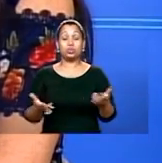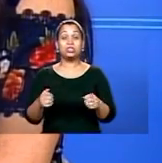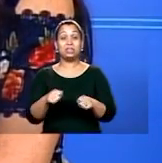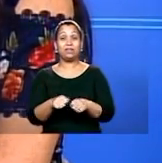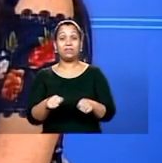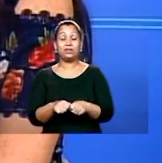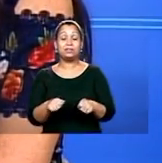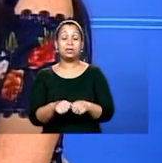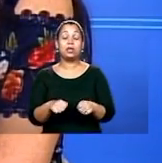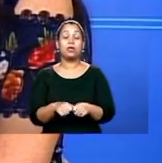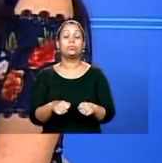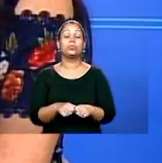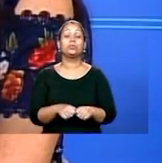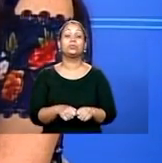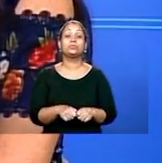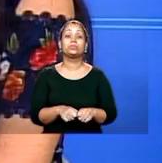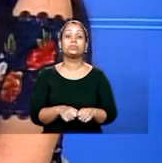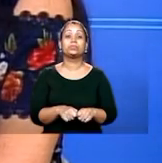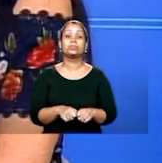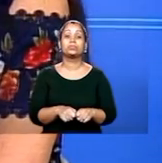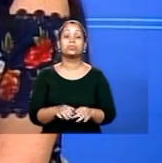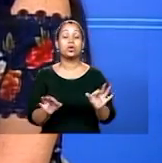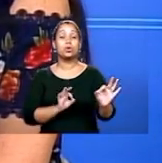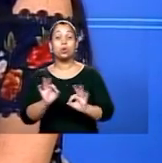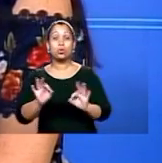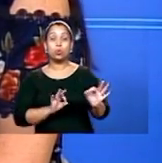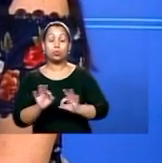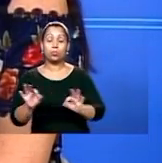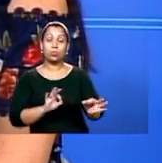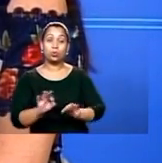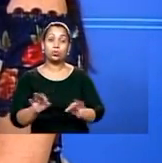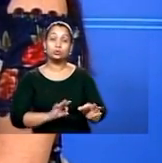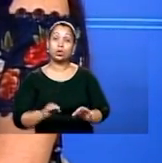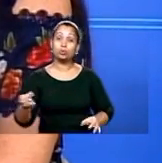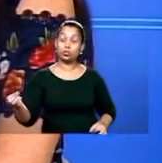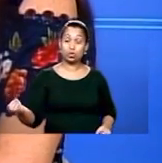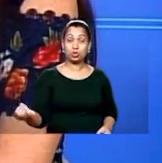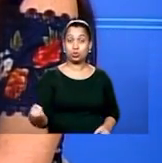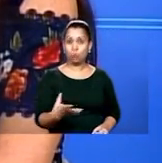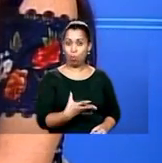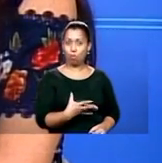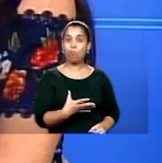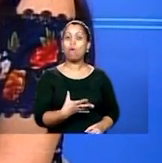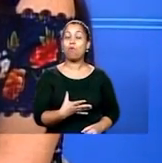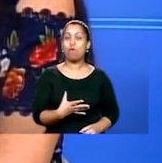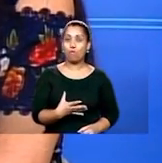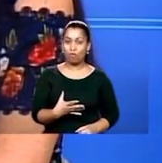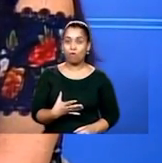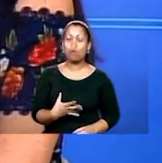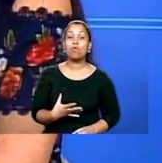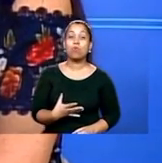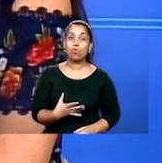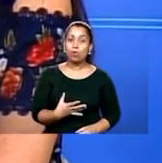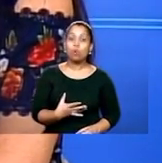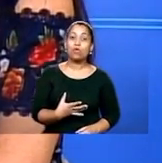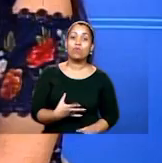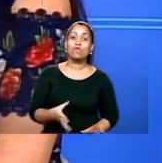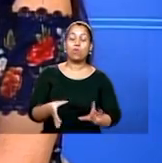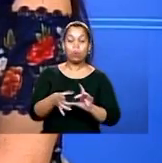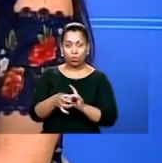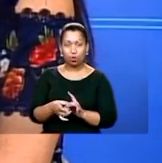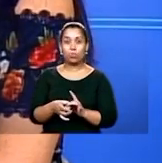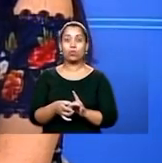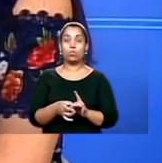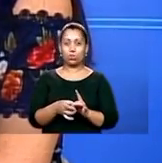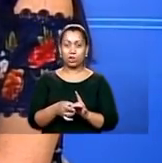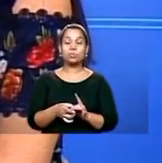executado um projeto de modernização do Banco de Alimentos, onde foi incluído as reformas